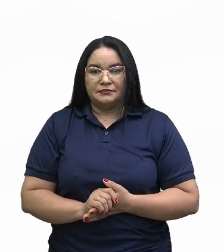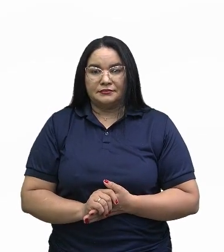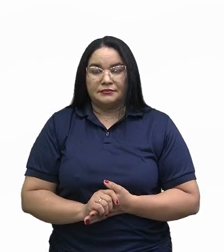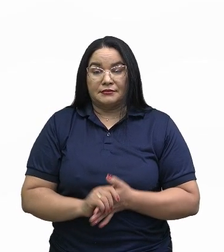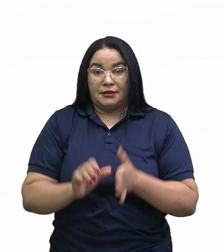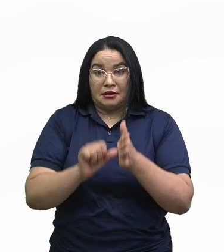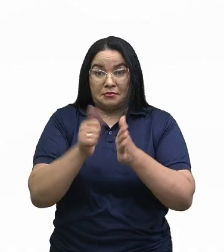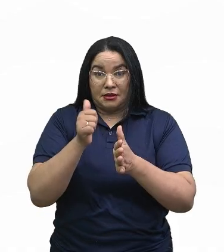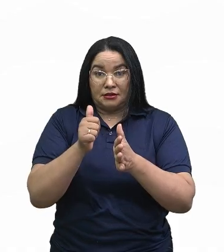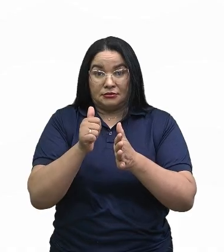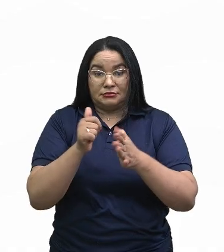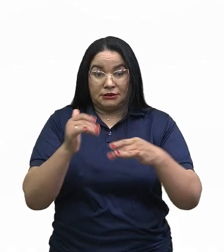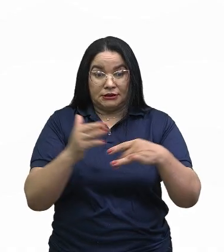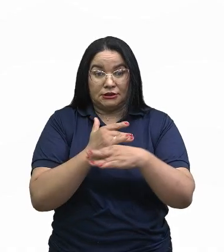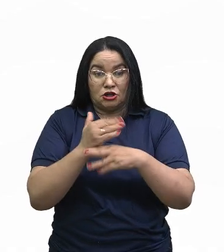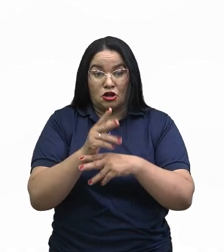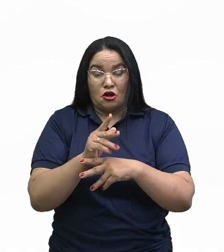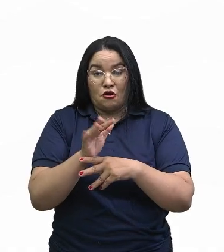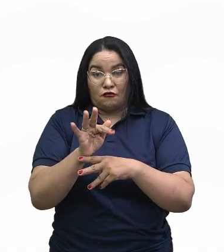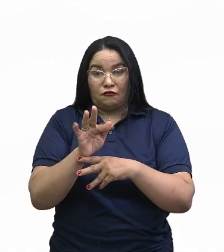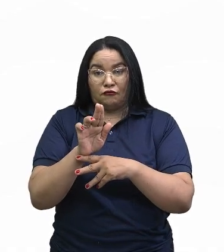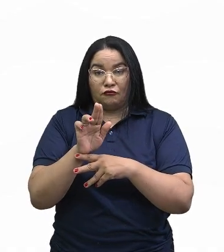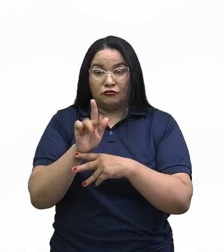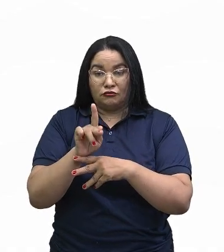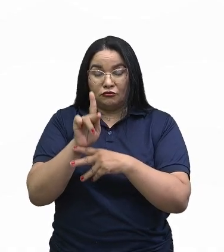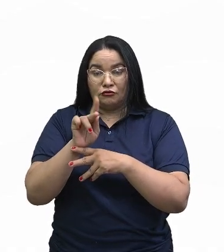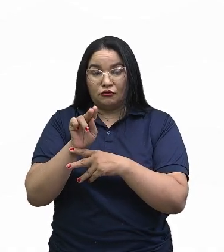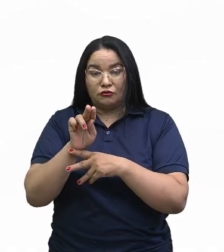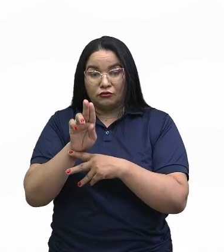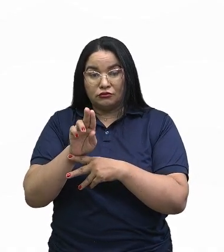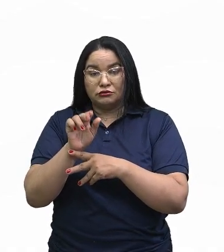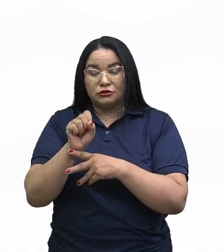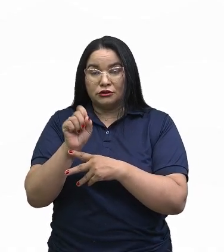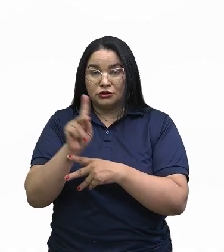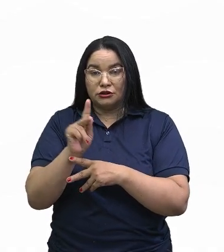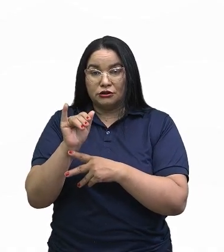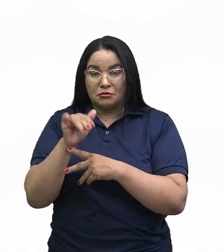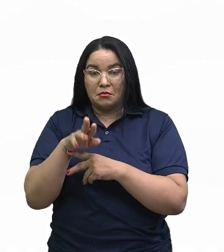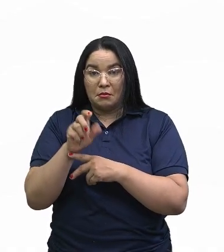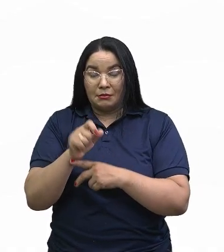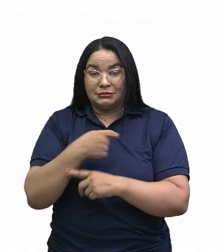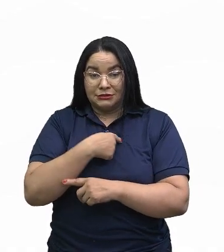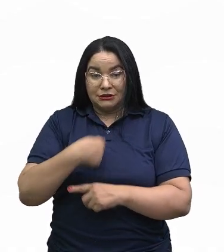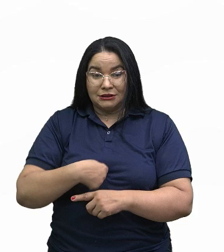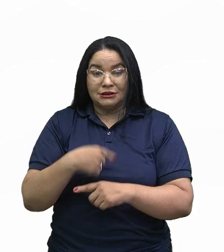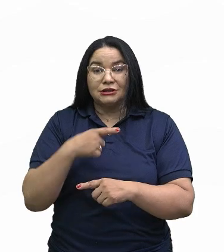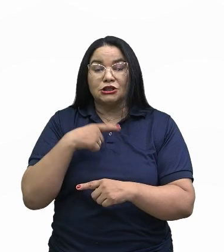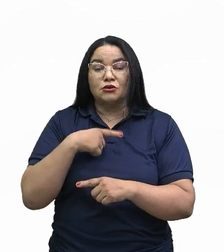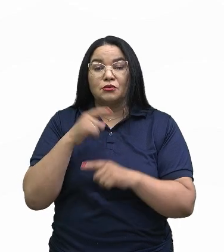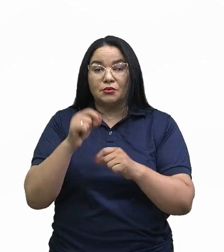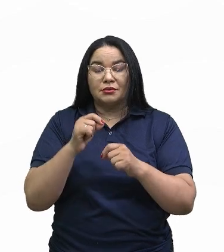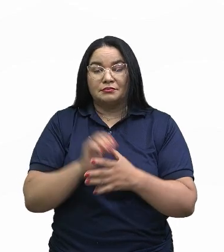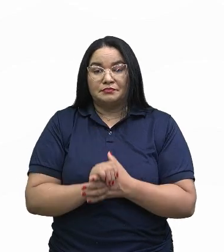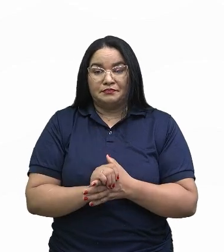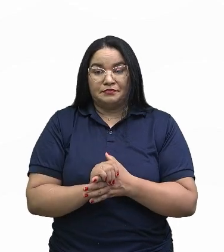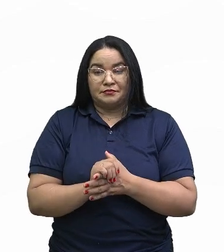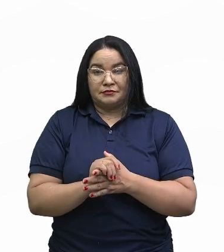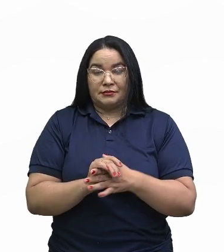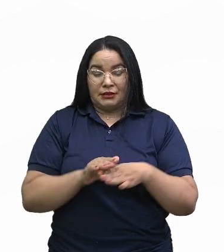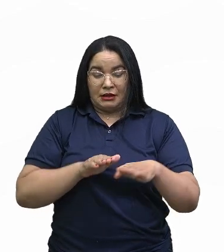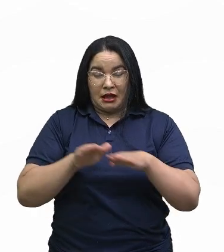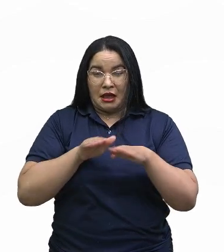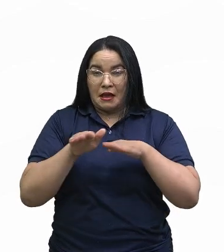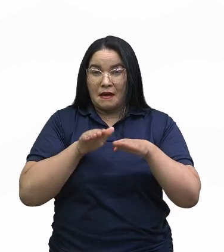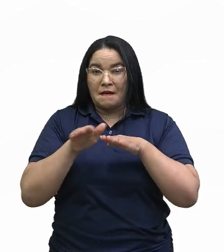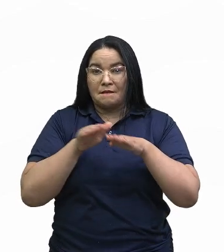O primeiro deles é Fukushima. Ali em Fukushima teve um terremoto, né? E esse terremoto, de uma magnitude